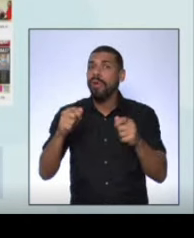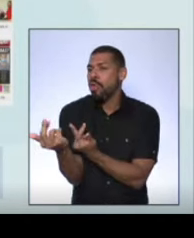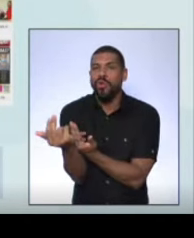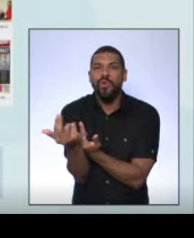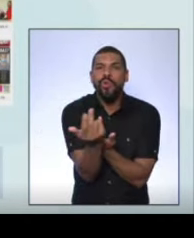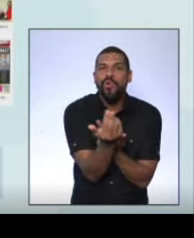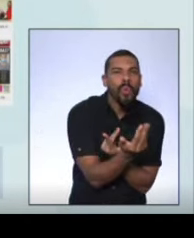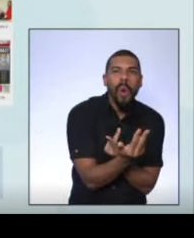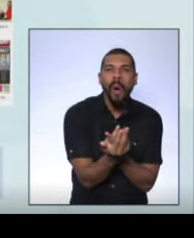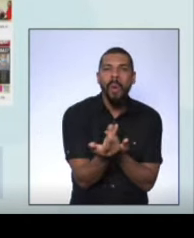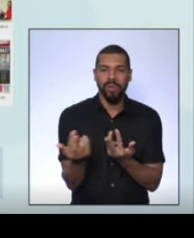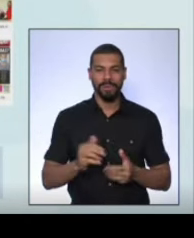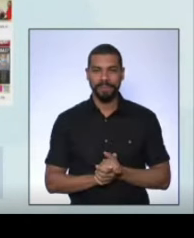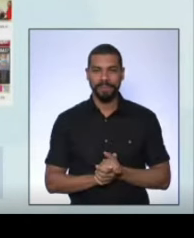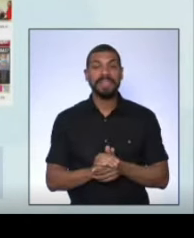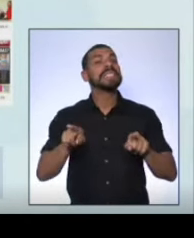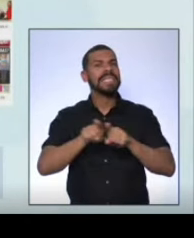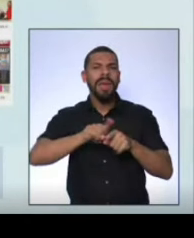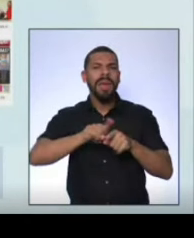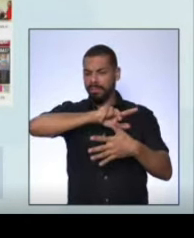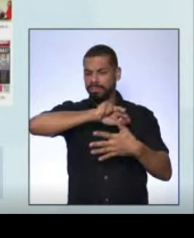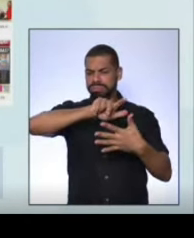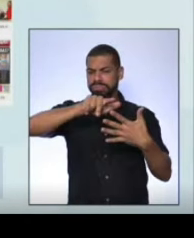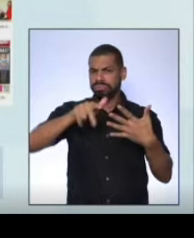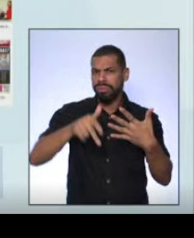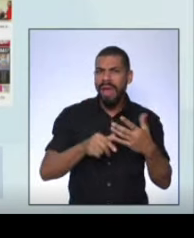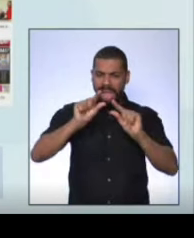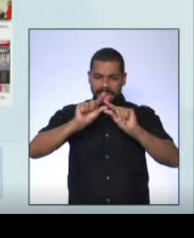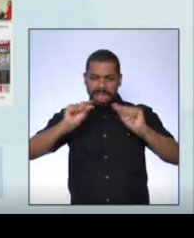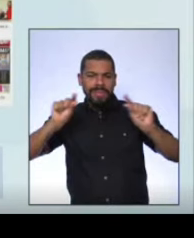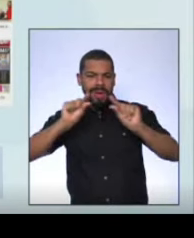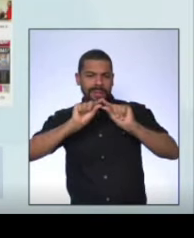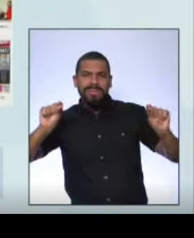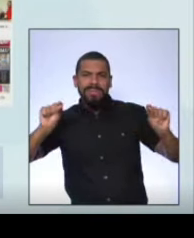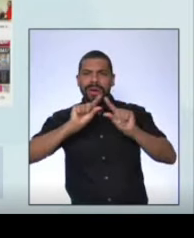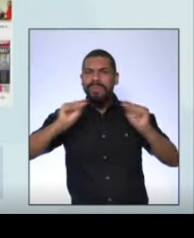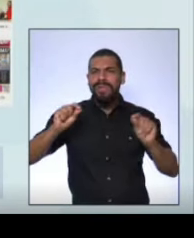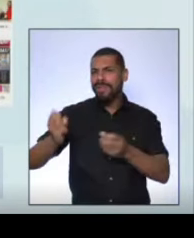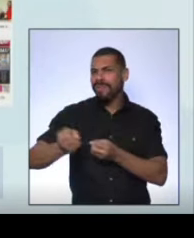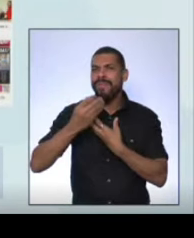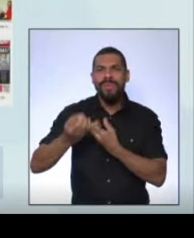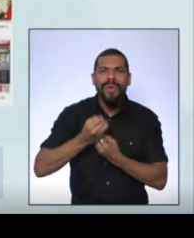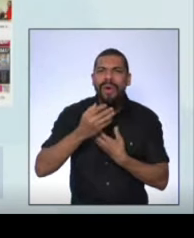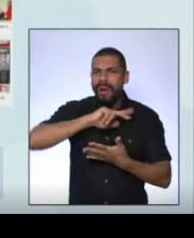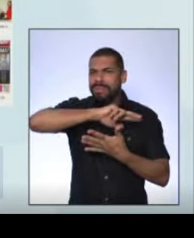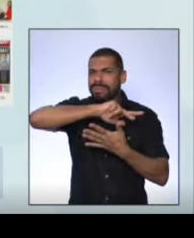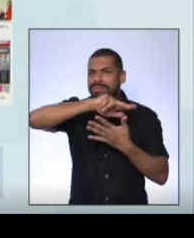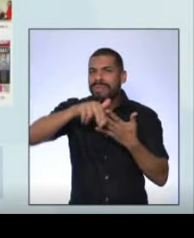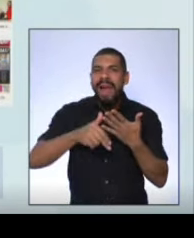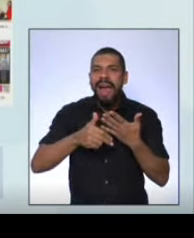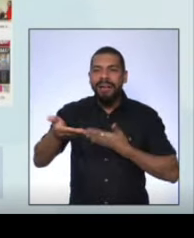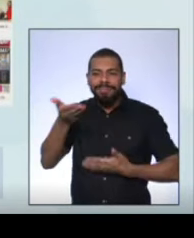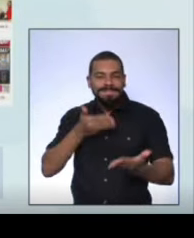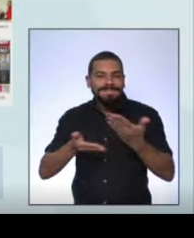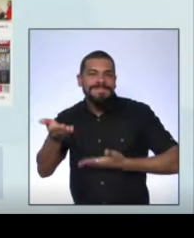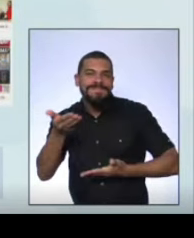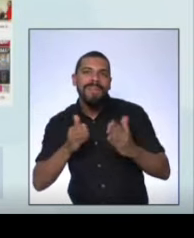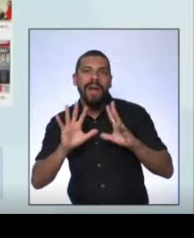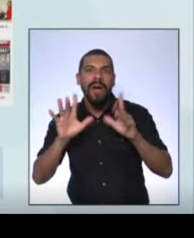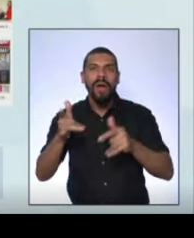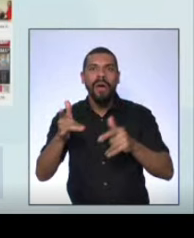visual impresso, incluindo diversos hiperlinks, conteúdos relevantes e mais interatividade para